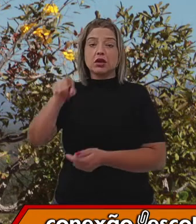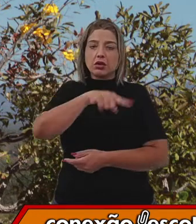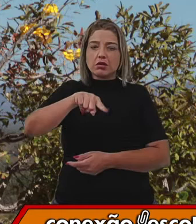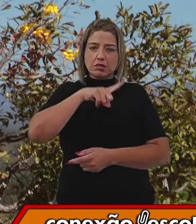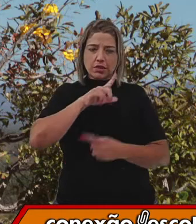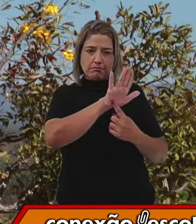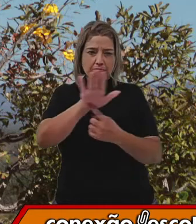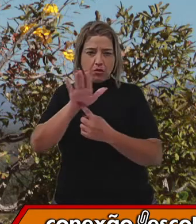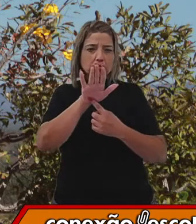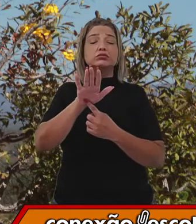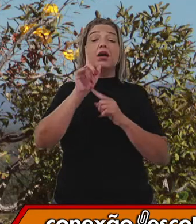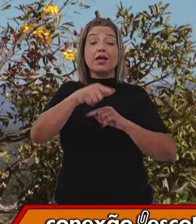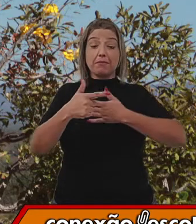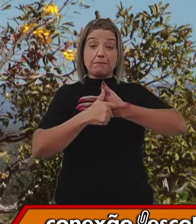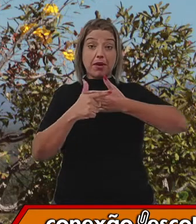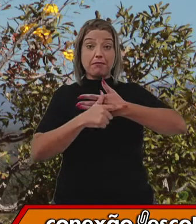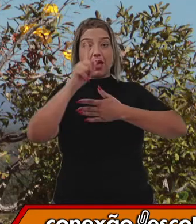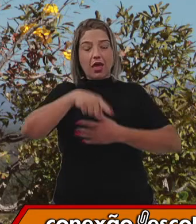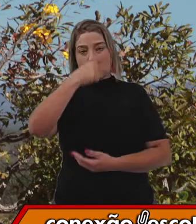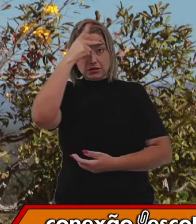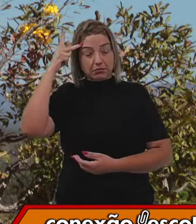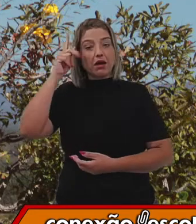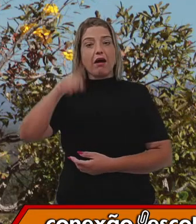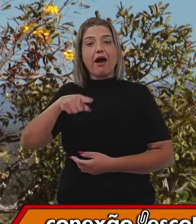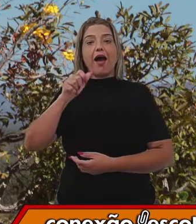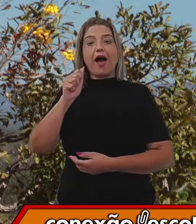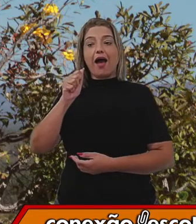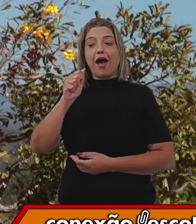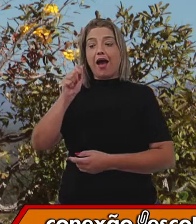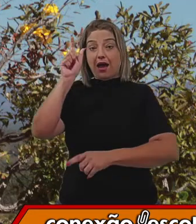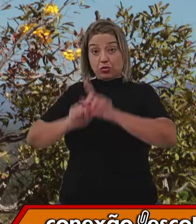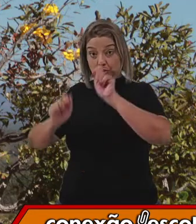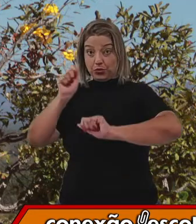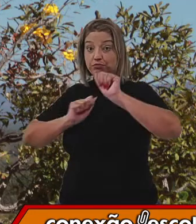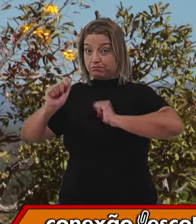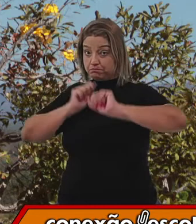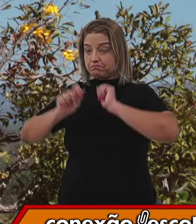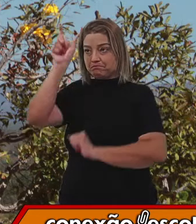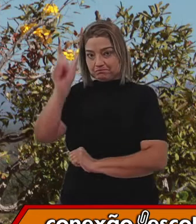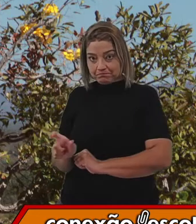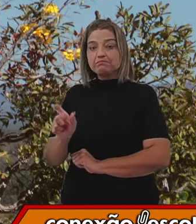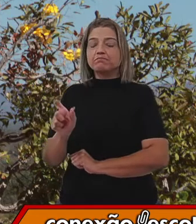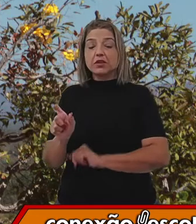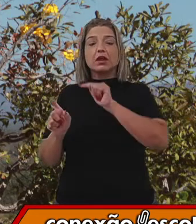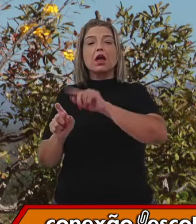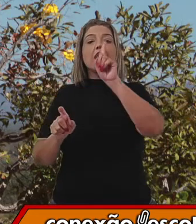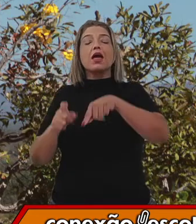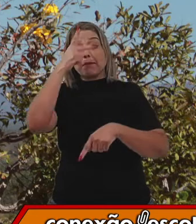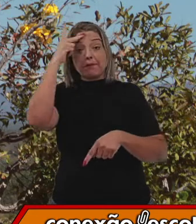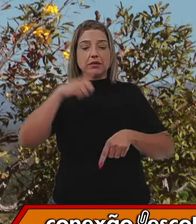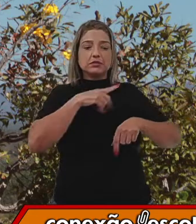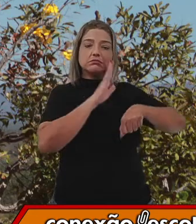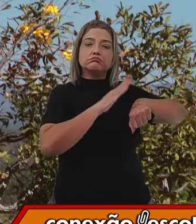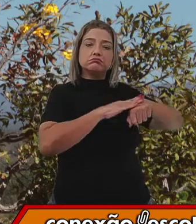mais visíveis são dos atores. As pessoas principais que trabalham nos bastidores são o produtor e o